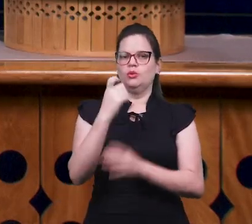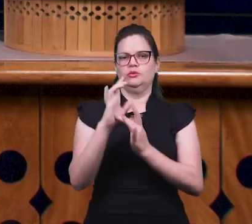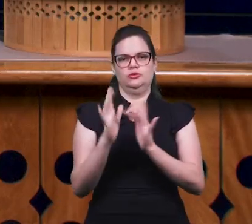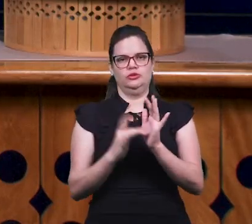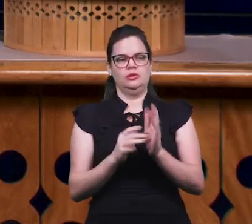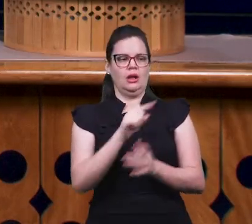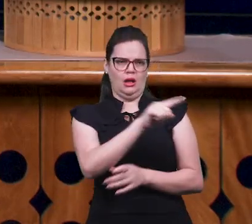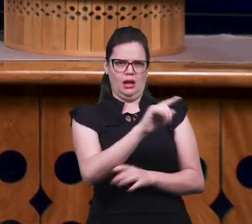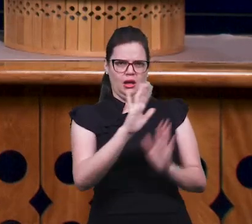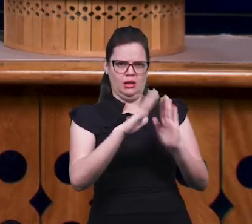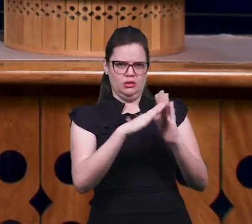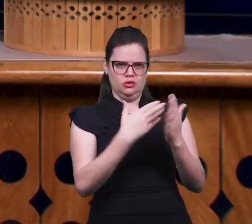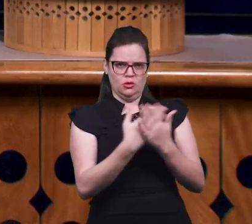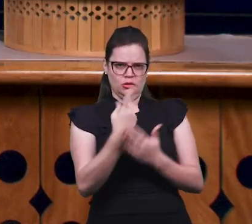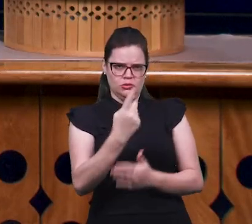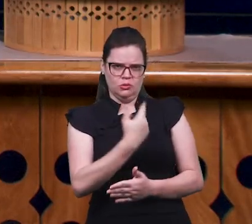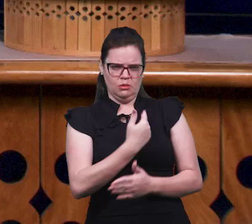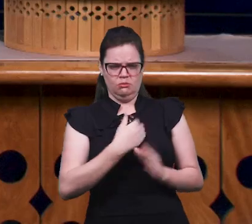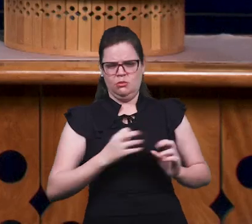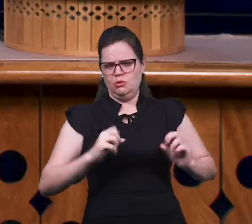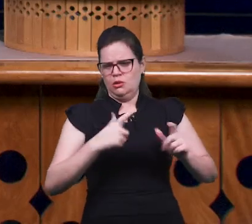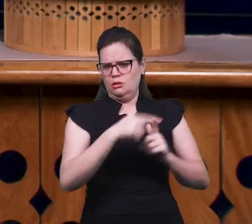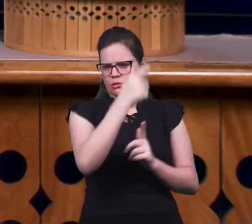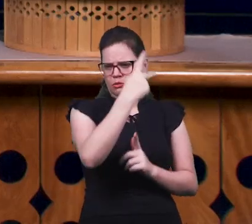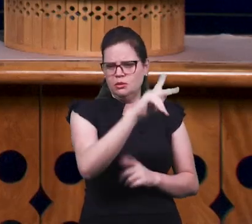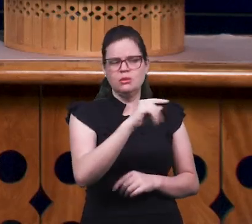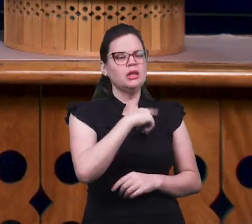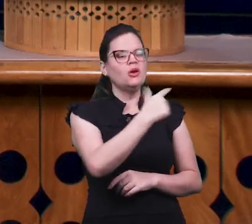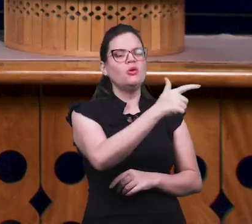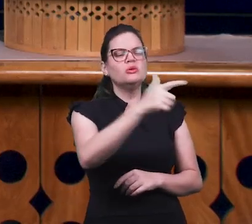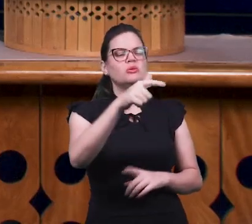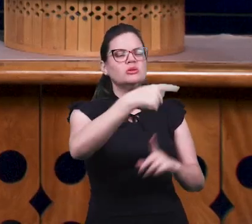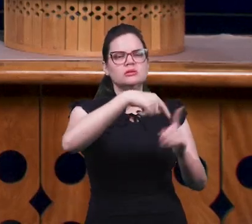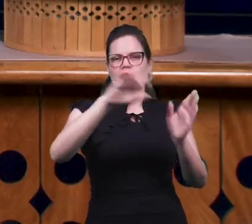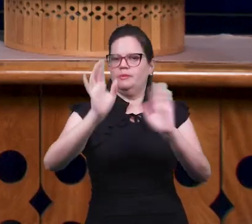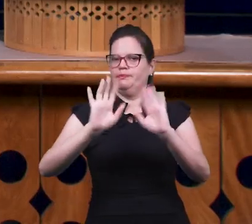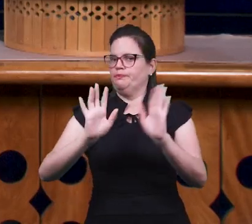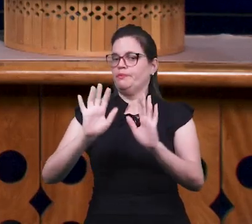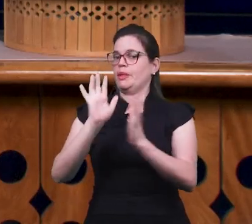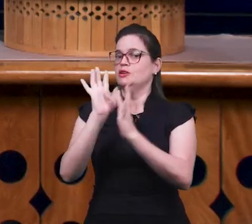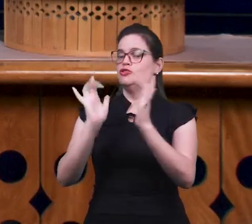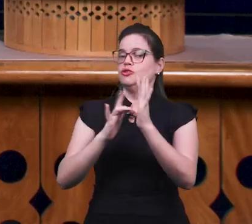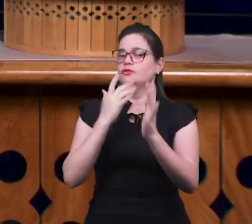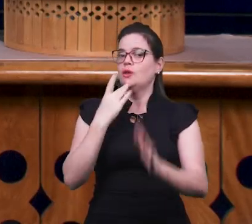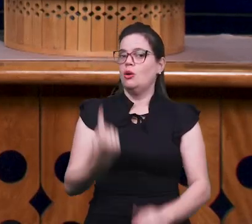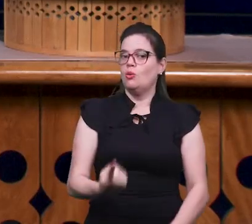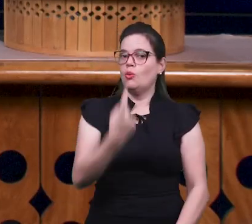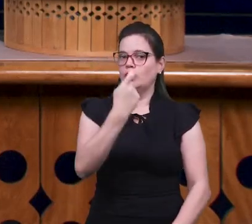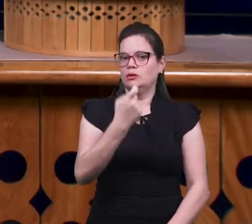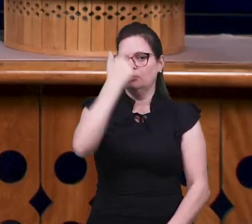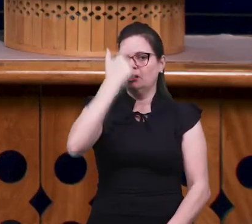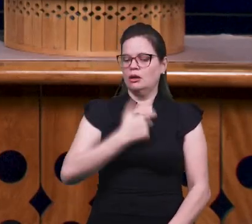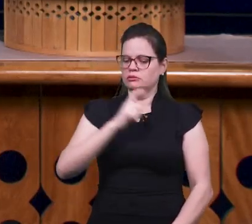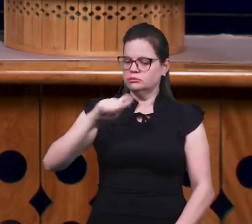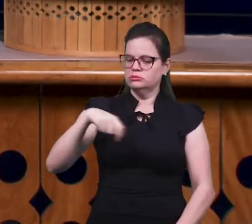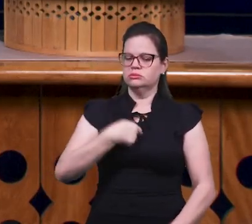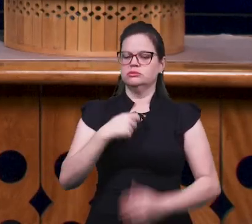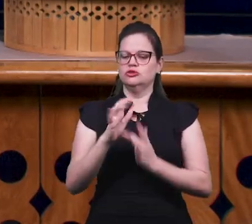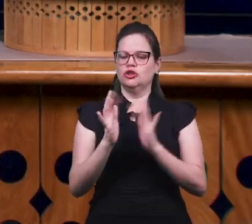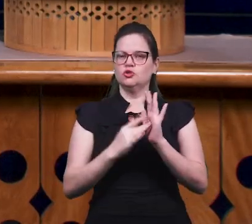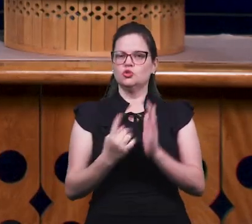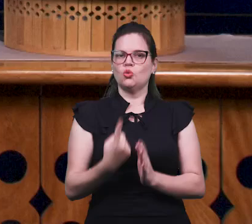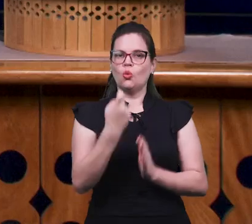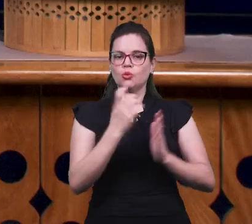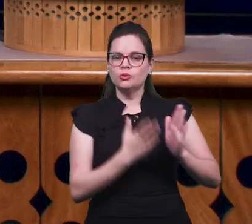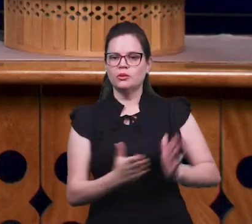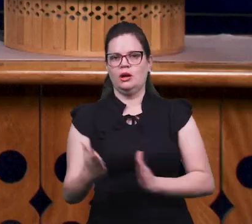eu tenho outras verdades, tem outros caminhos que levam a Deus. Então, para nós, Jesus falou, eu sou o caminho. É artigo definido, não é um dos